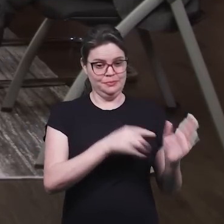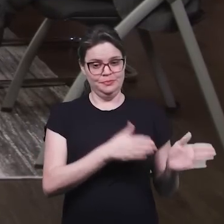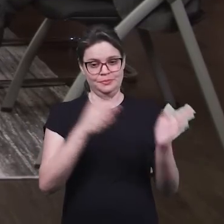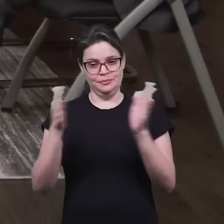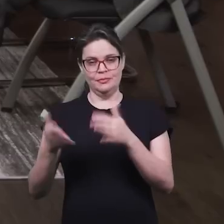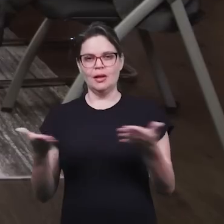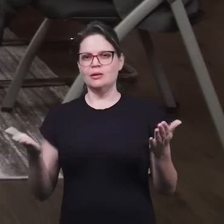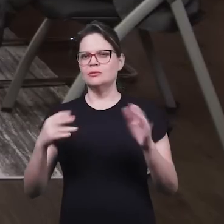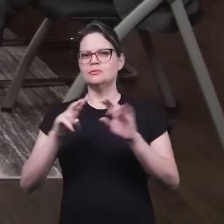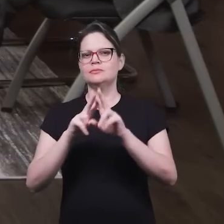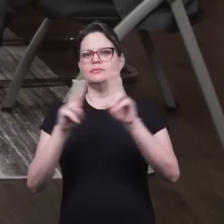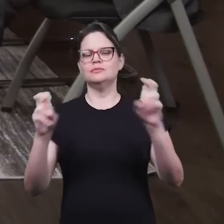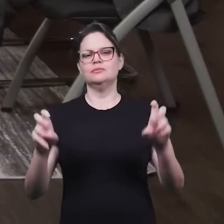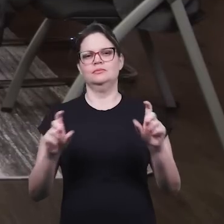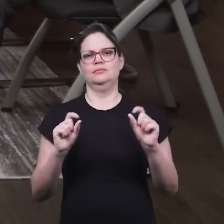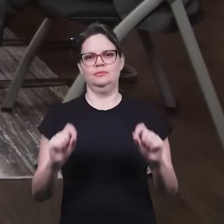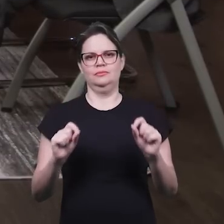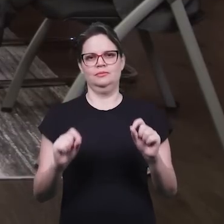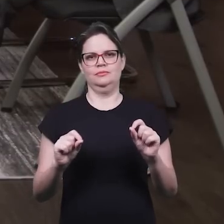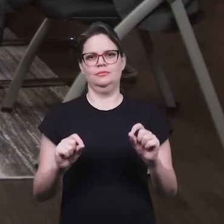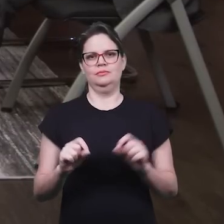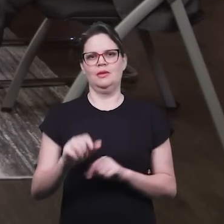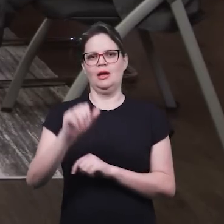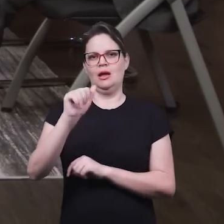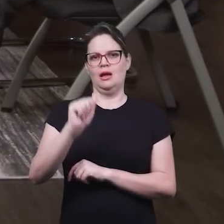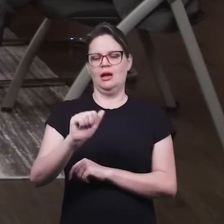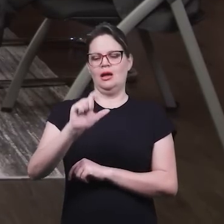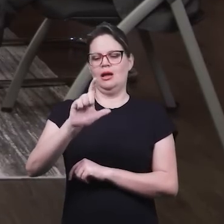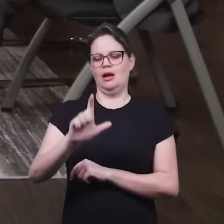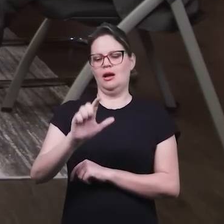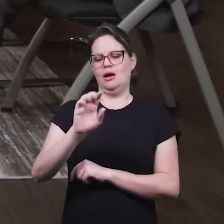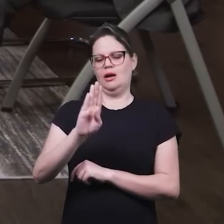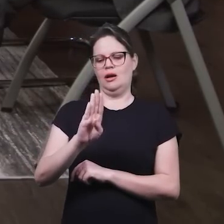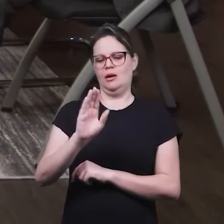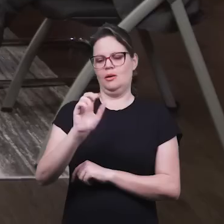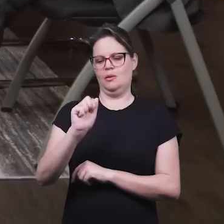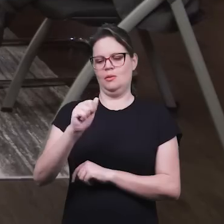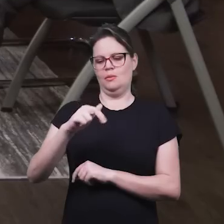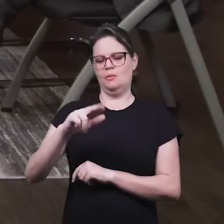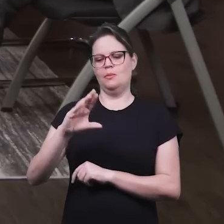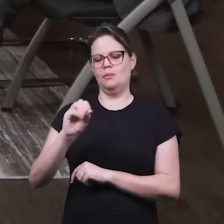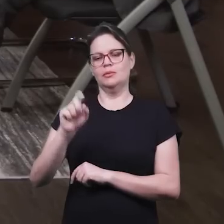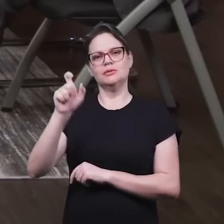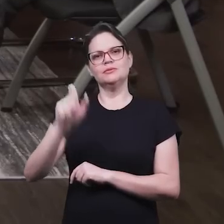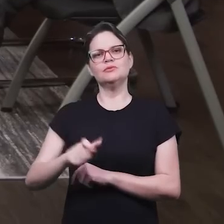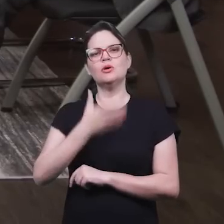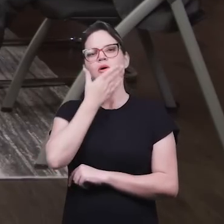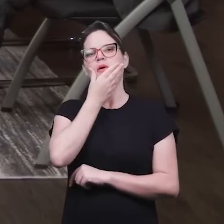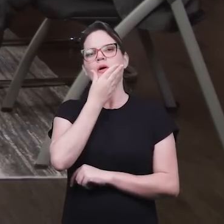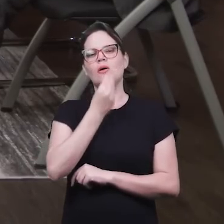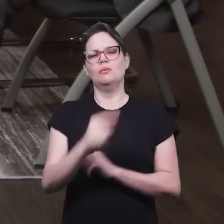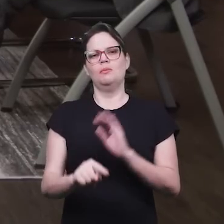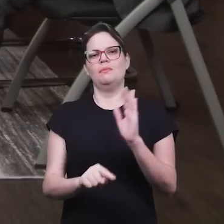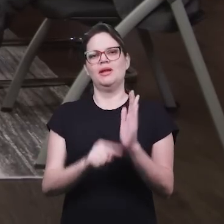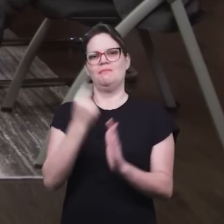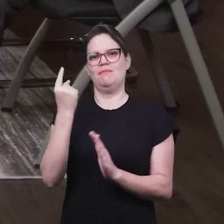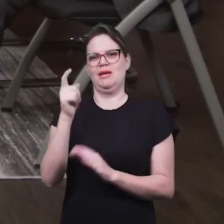doutrinadores. Eu vou falar sobre Albano. Albano era um homem que foi o primeiro mártir